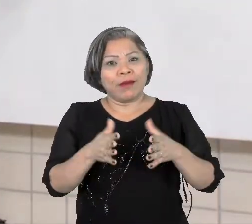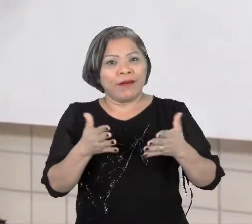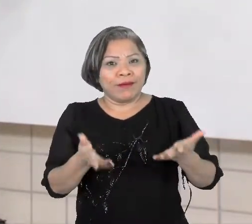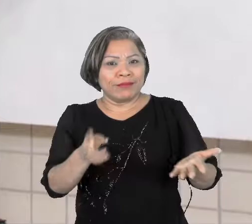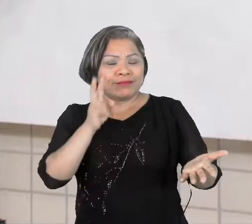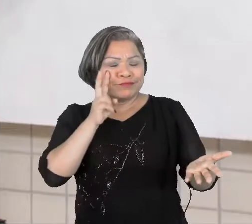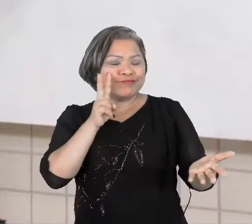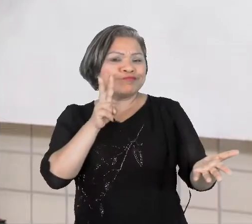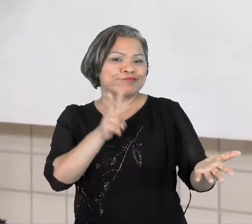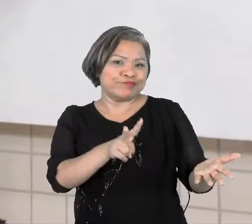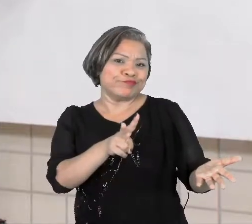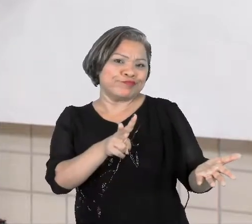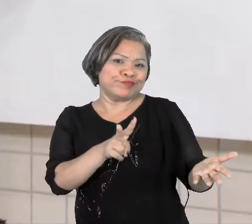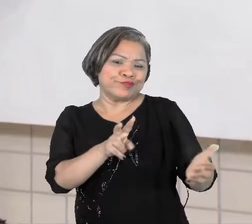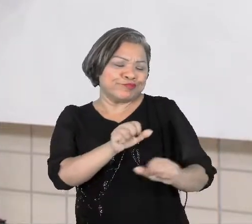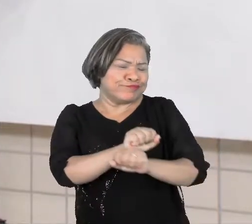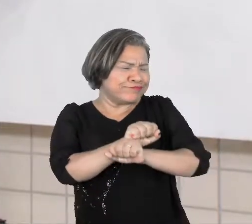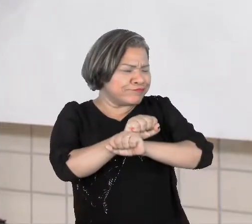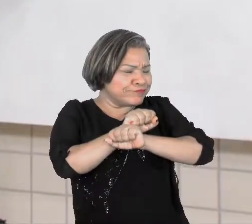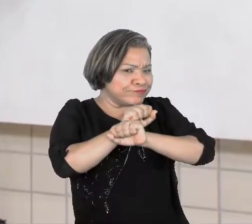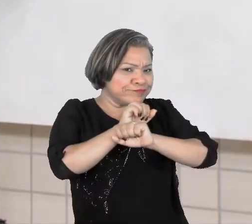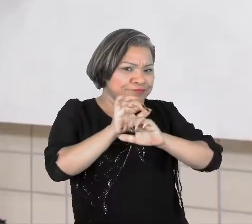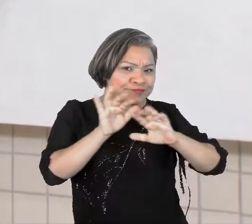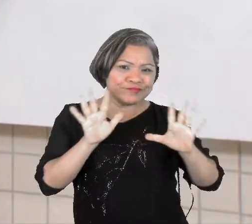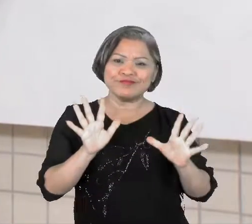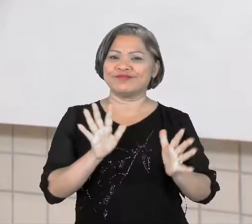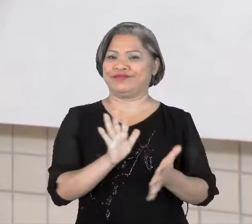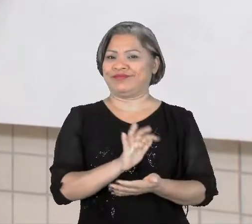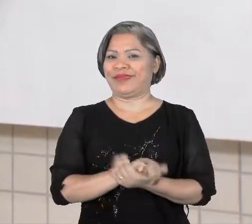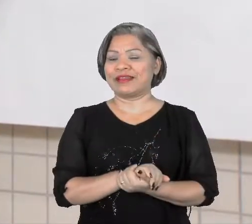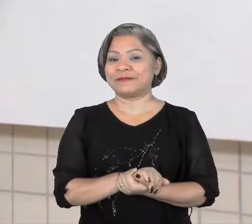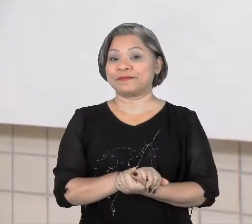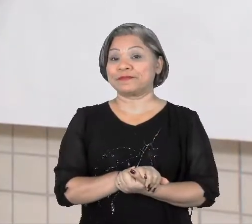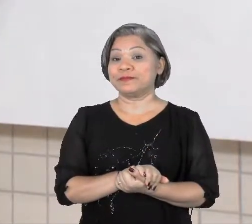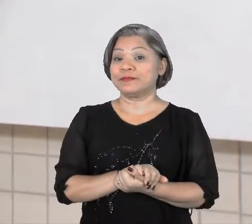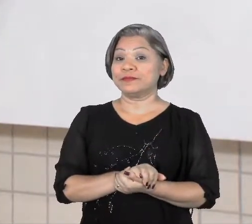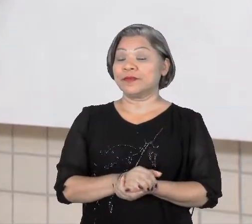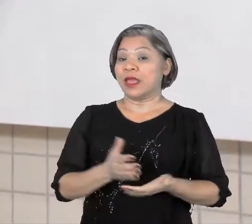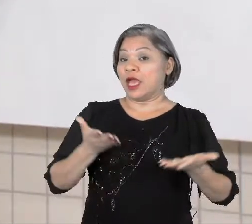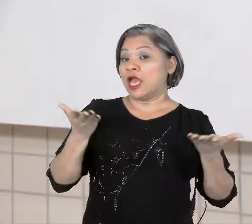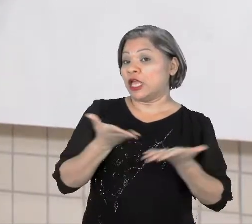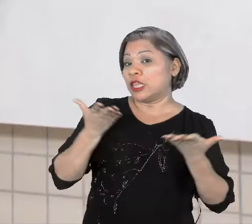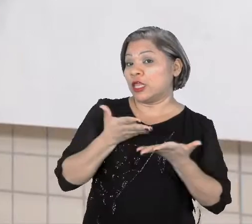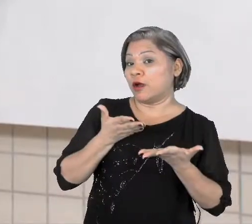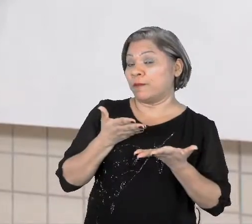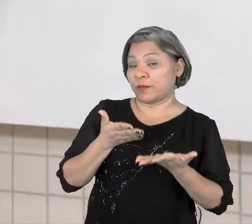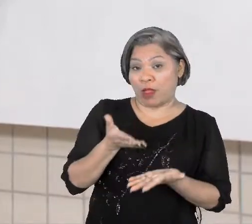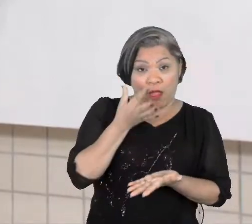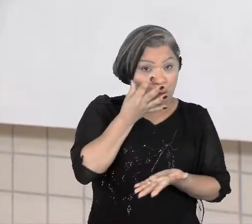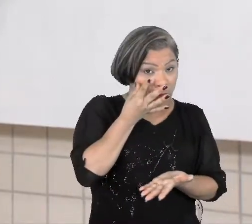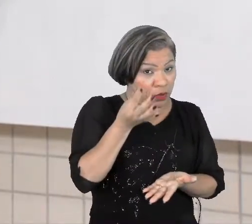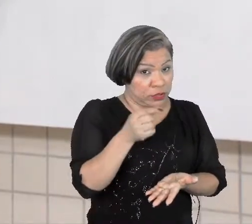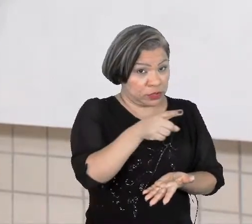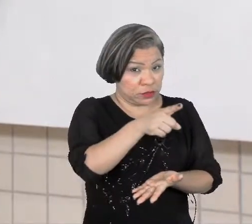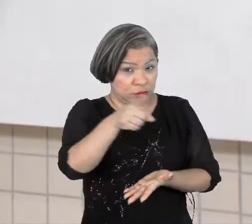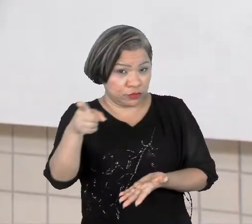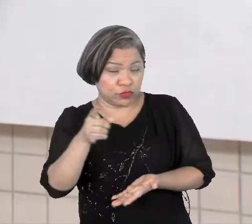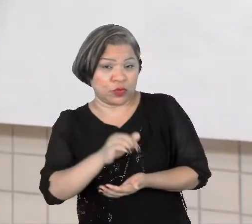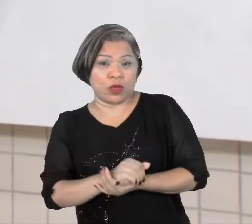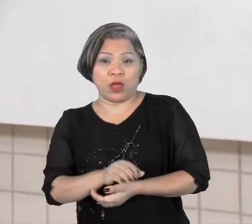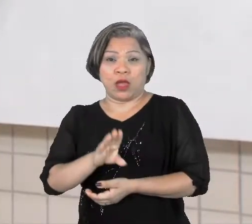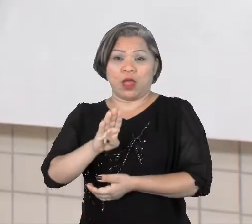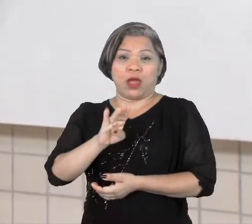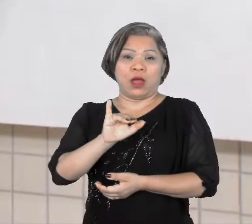coisa fantástica. Nessa terceira revolução industrial, eu quero chamar a atenção de vocês para a